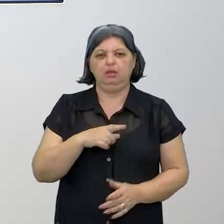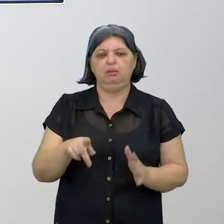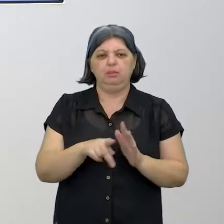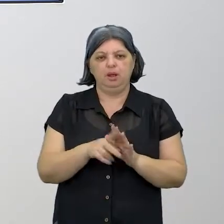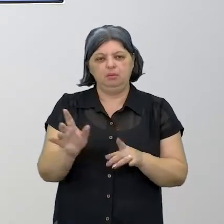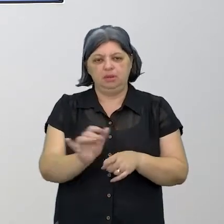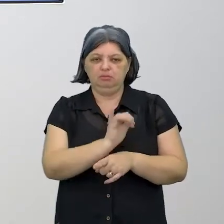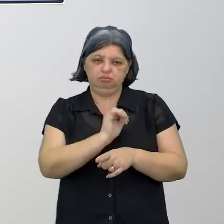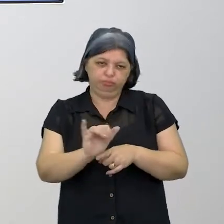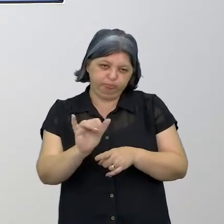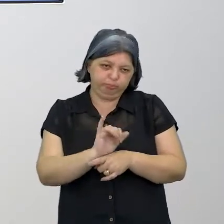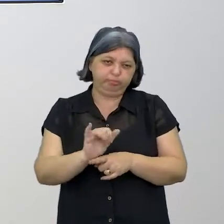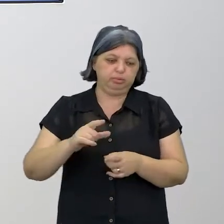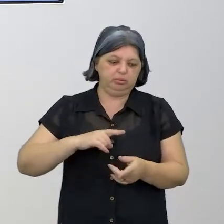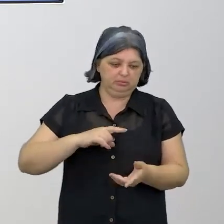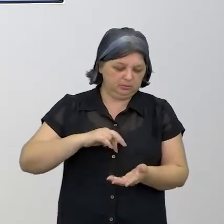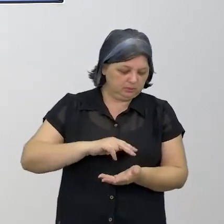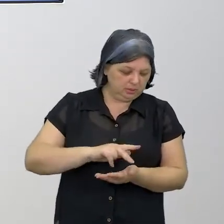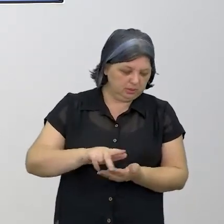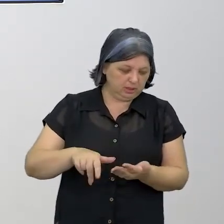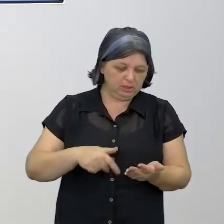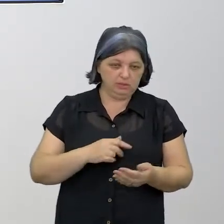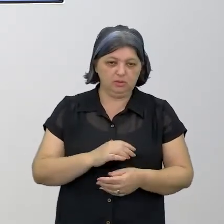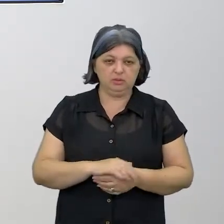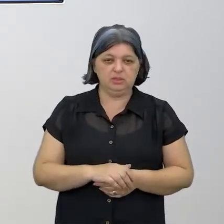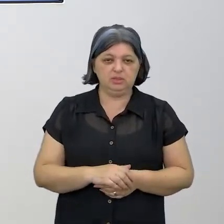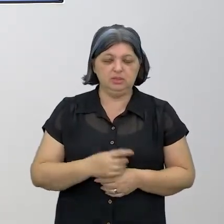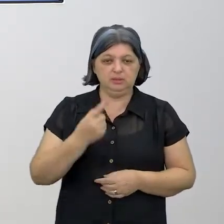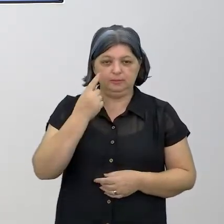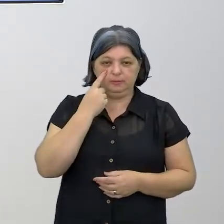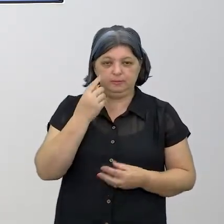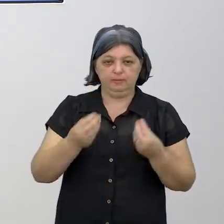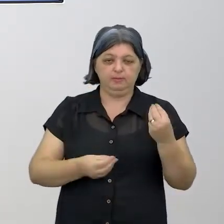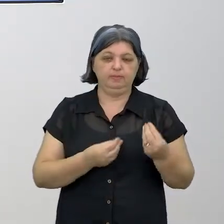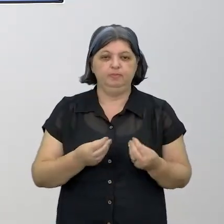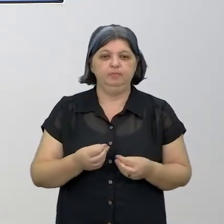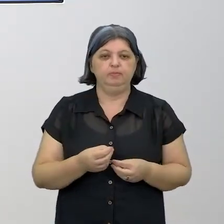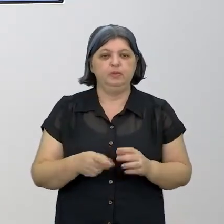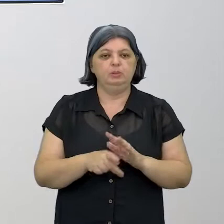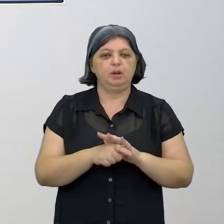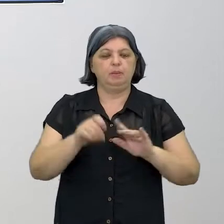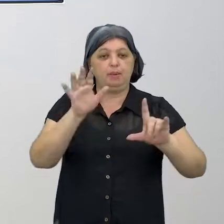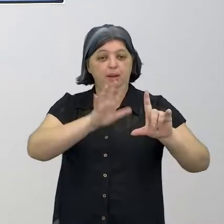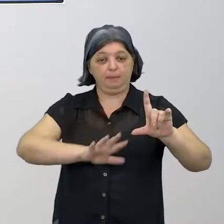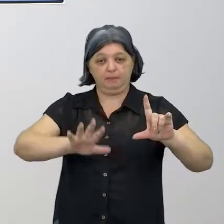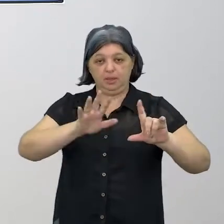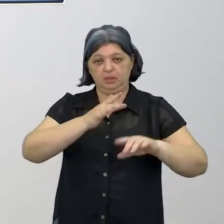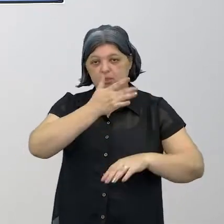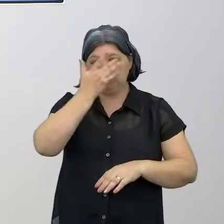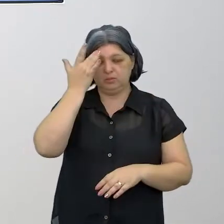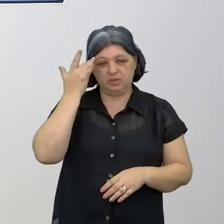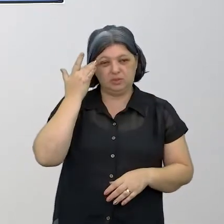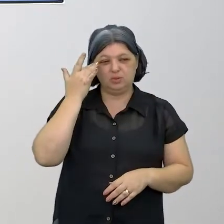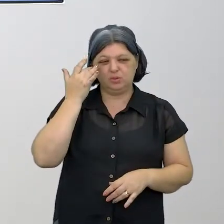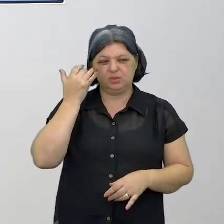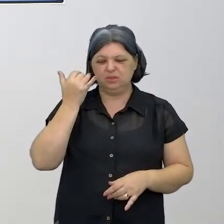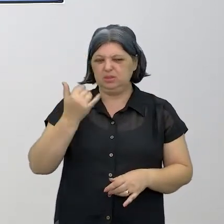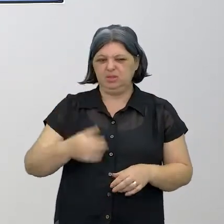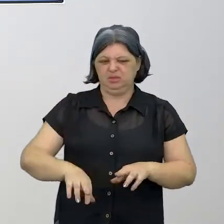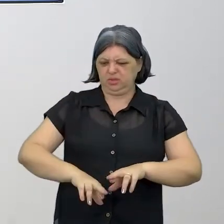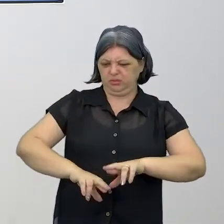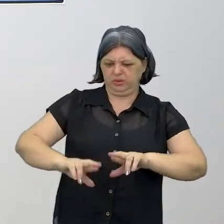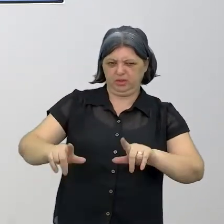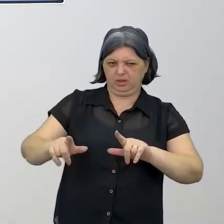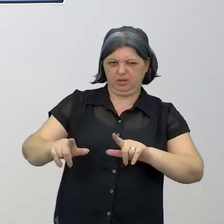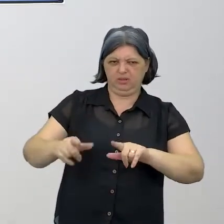existe Photoshop, que existe todos esses processos, quando toda hora você tá olhando imagens de pessoas e nenhuma delas se parece com você, e